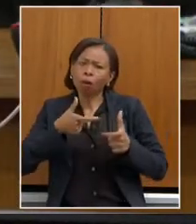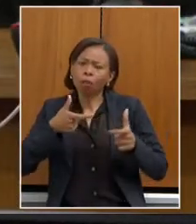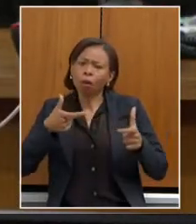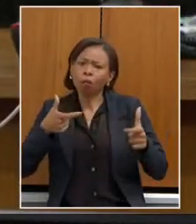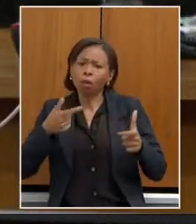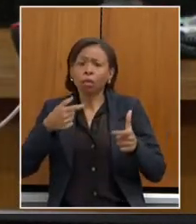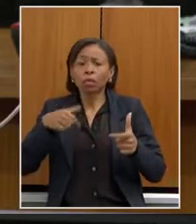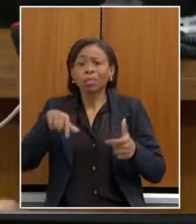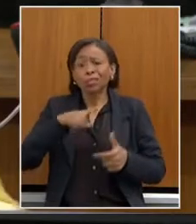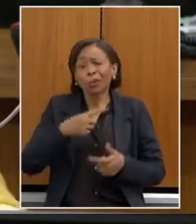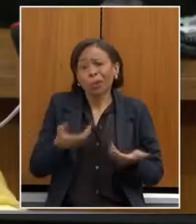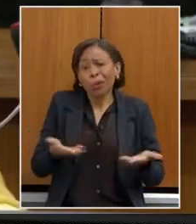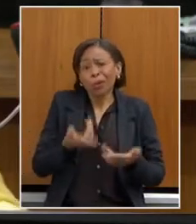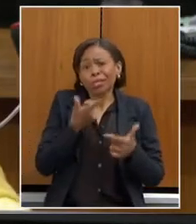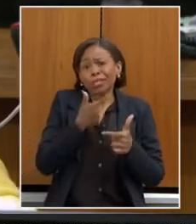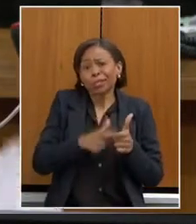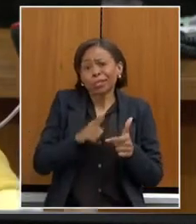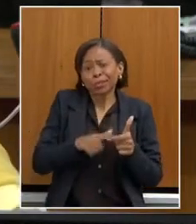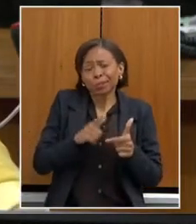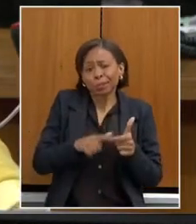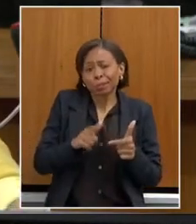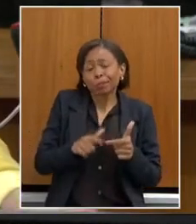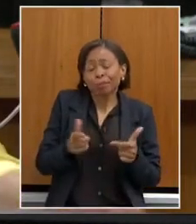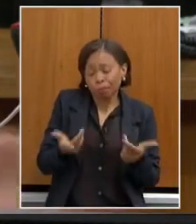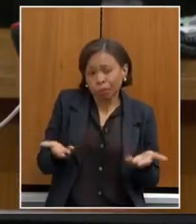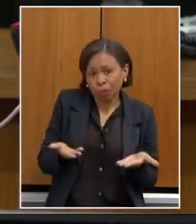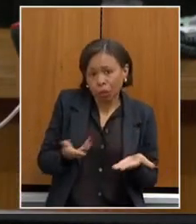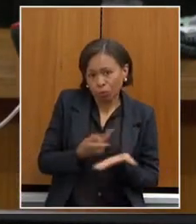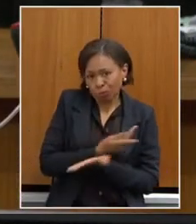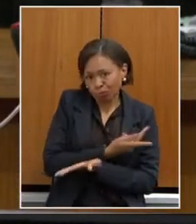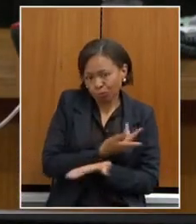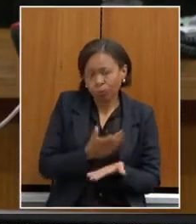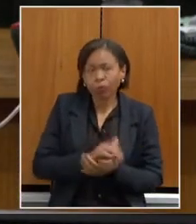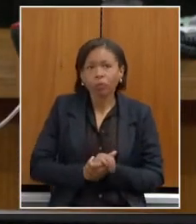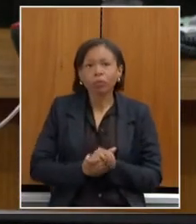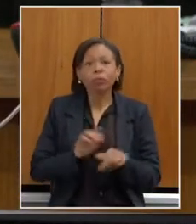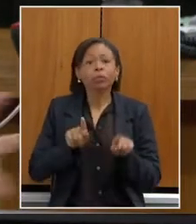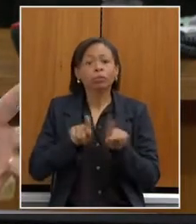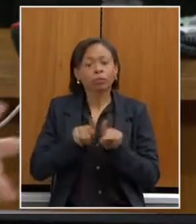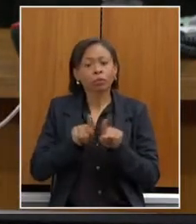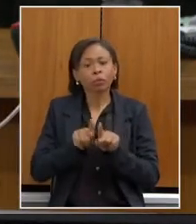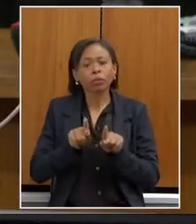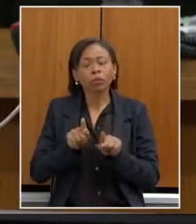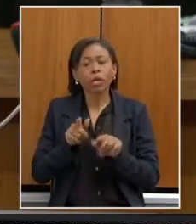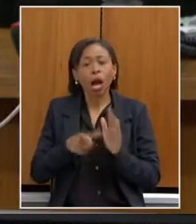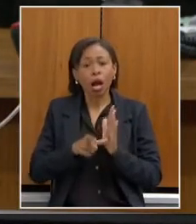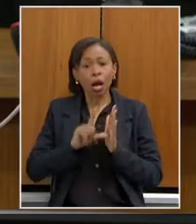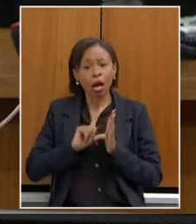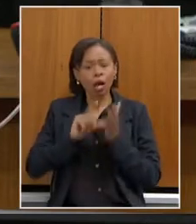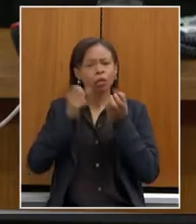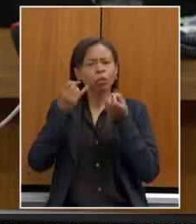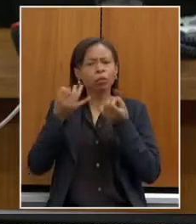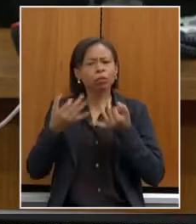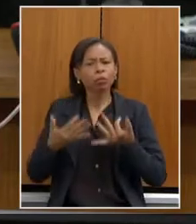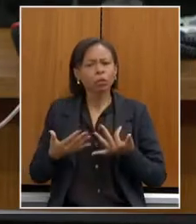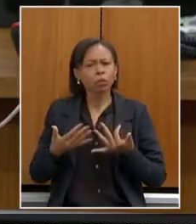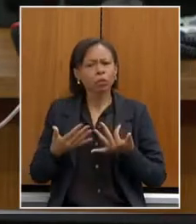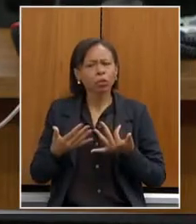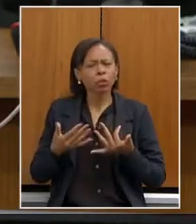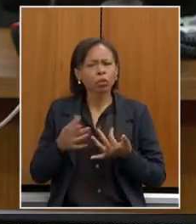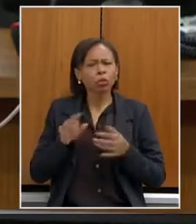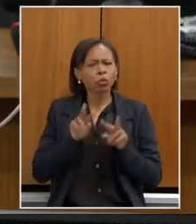estamos encontrando para que isso aconteça e também sobre a foi falado aqui com questão do Minas